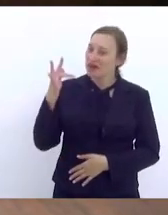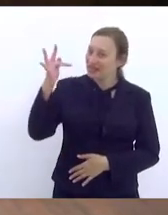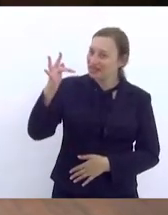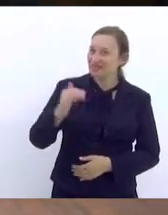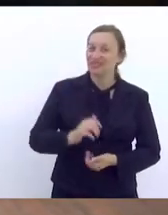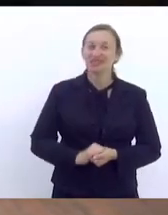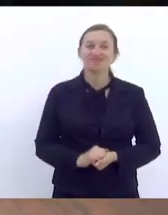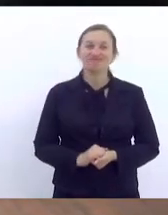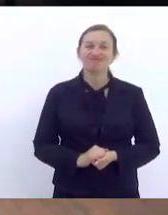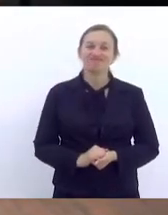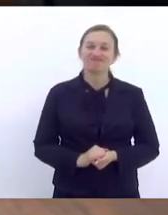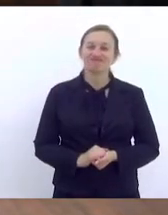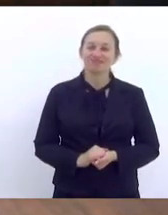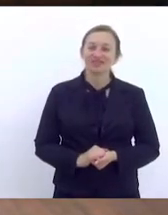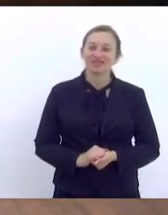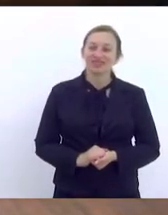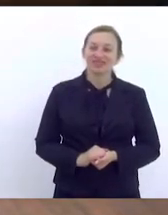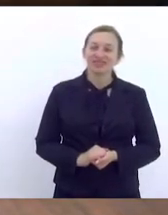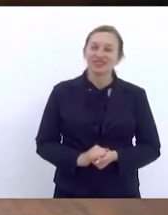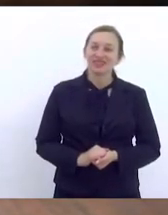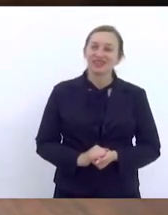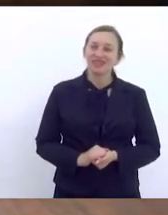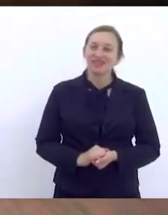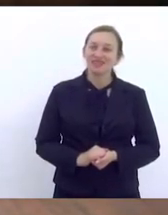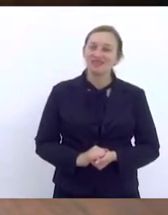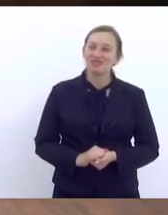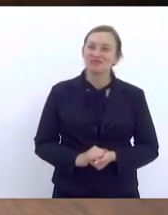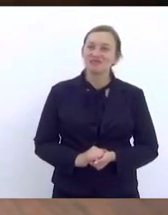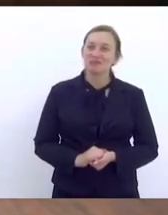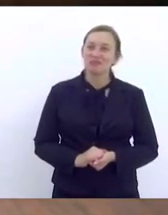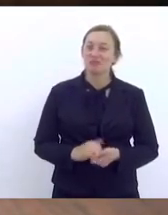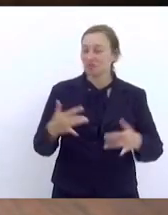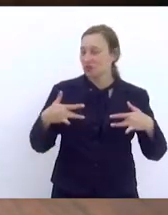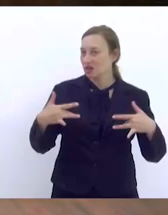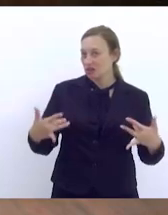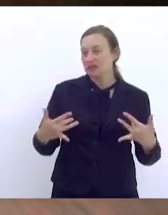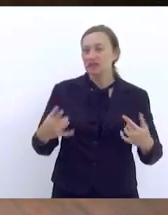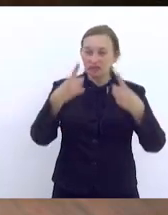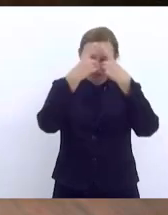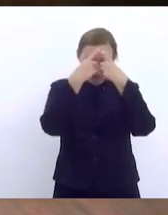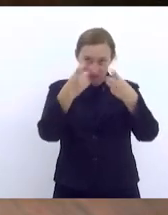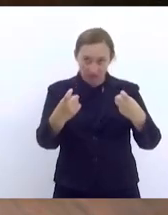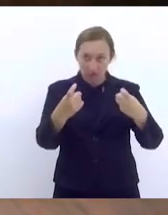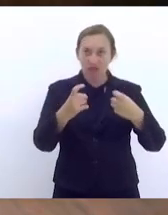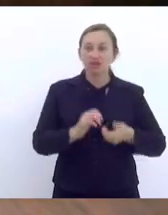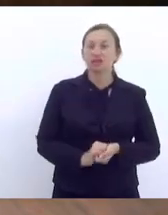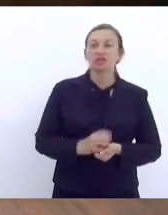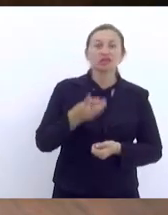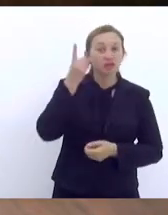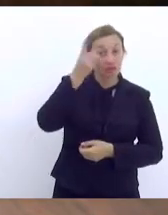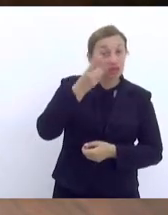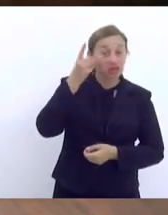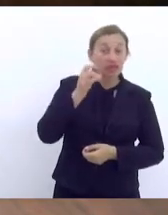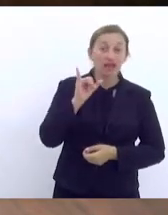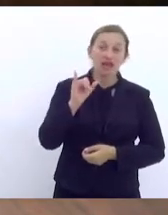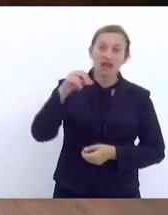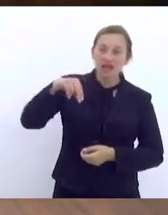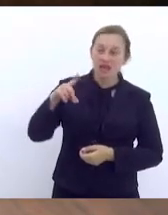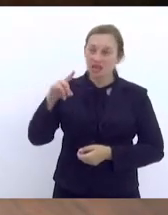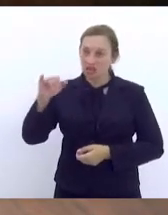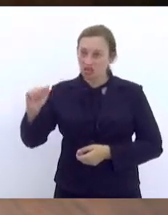é claro que também me solidarizo com essa violência que a nossa deputada índia sofreu